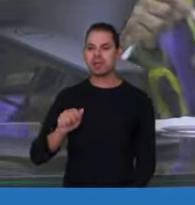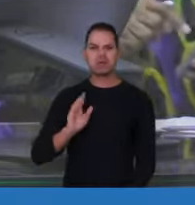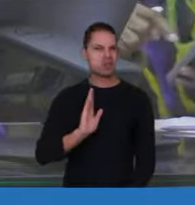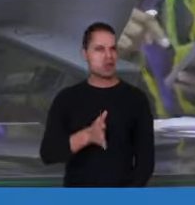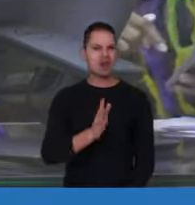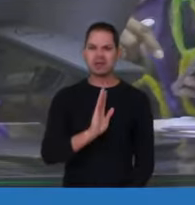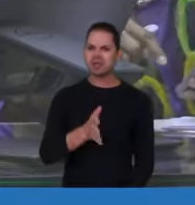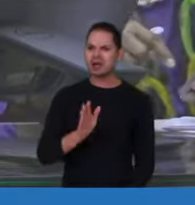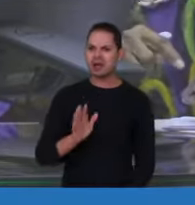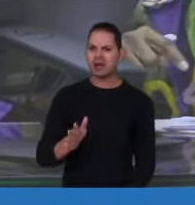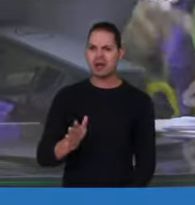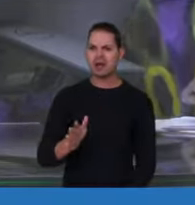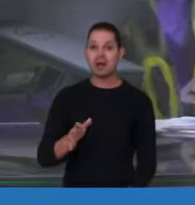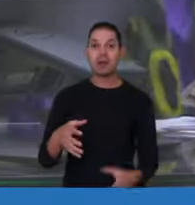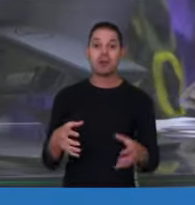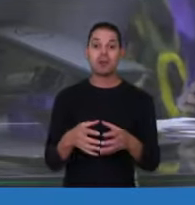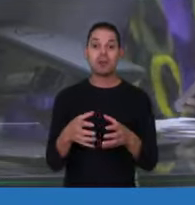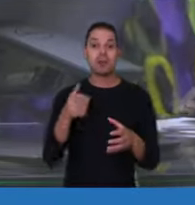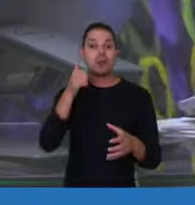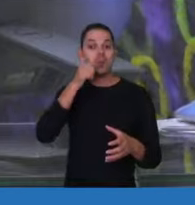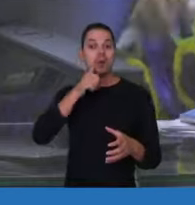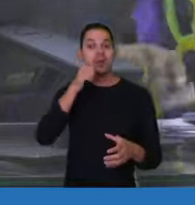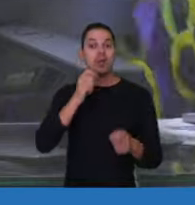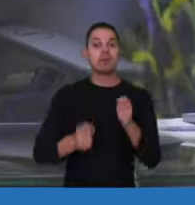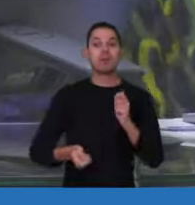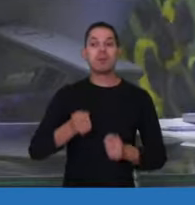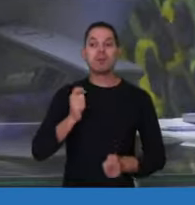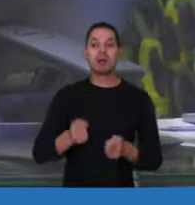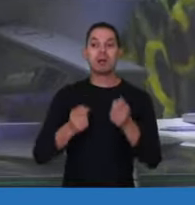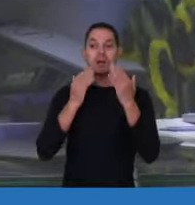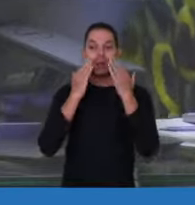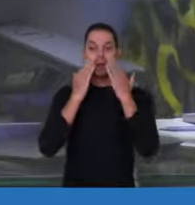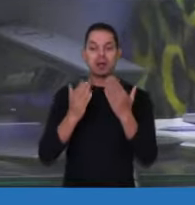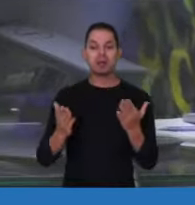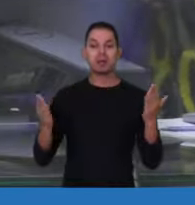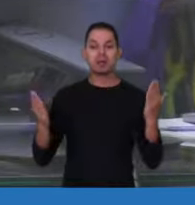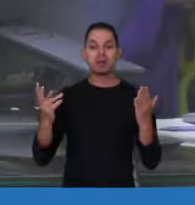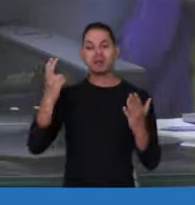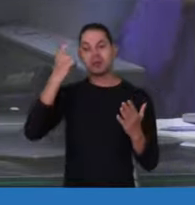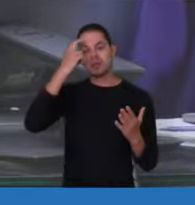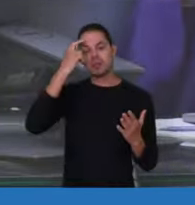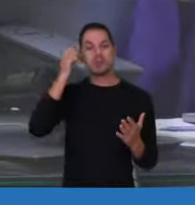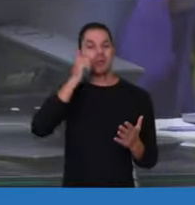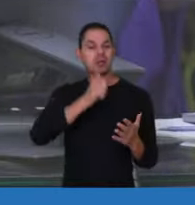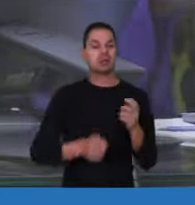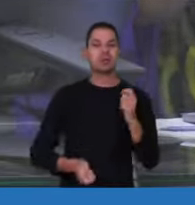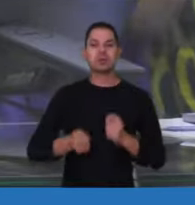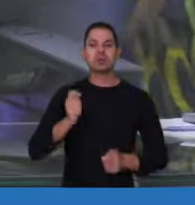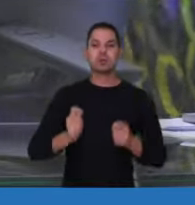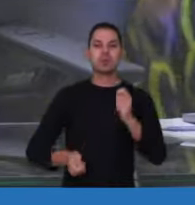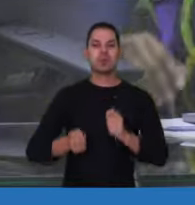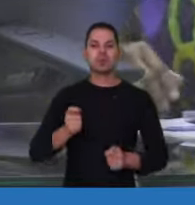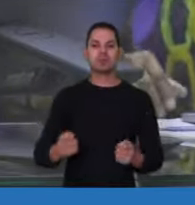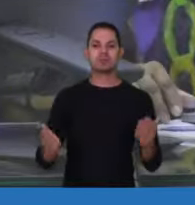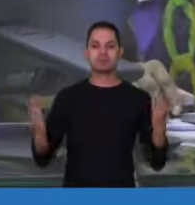me deram Mulheres Batuqueiras, a apresentação cultural das Mulheres Batuqueiras.